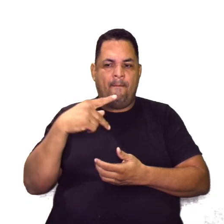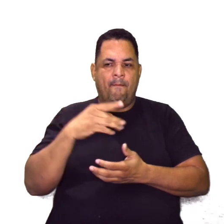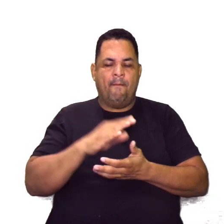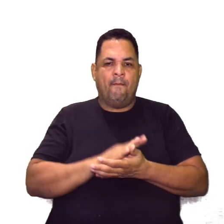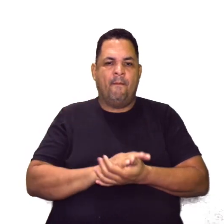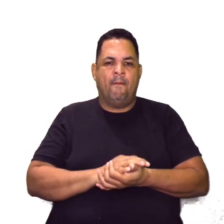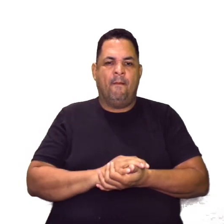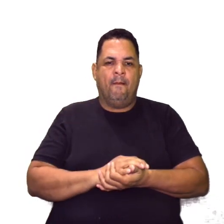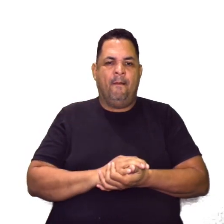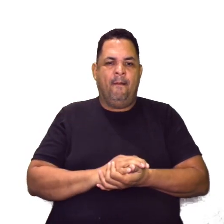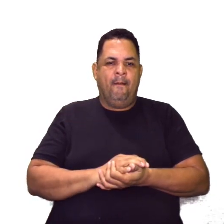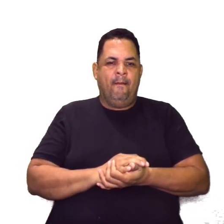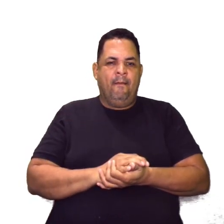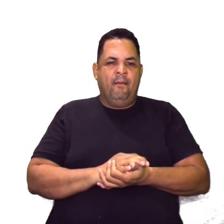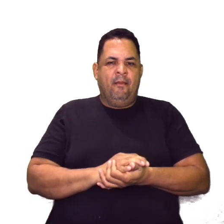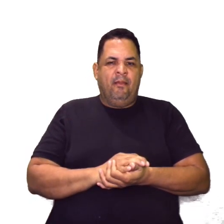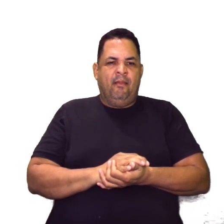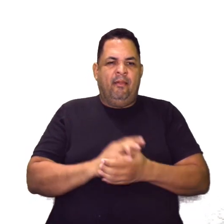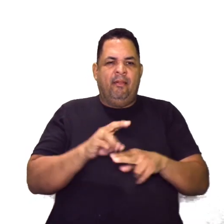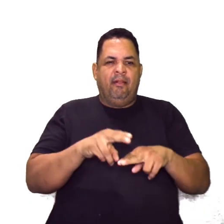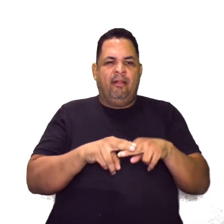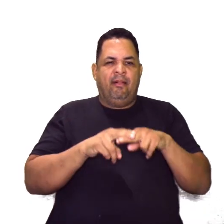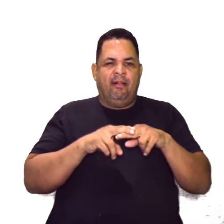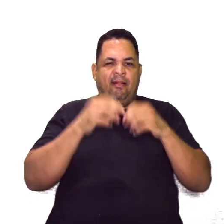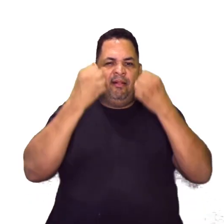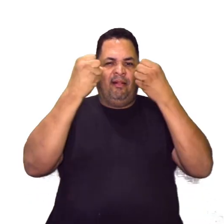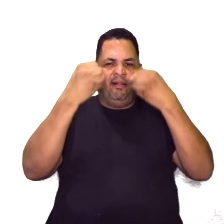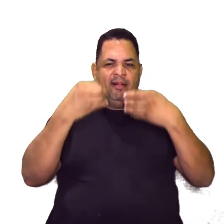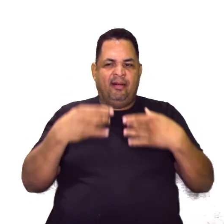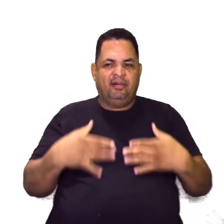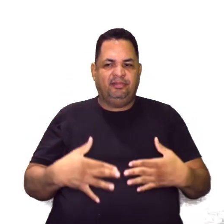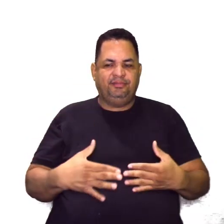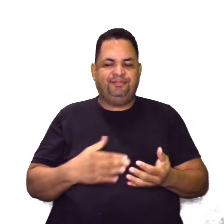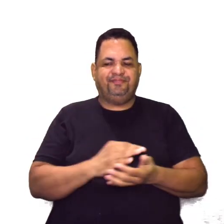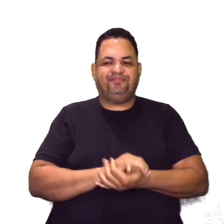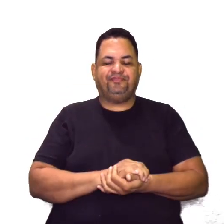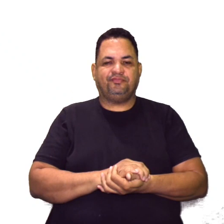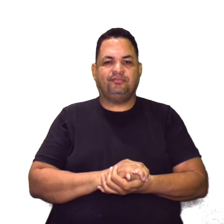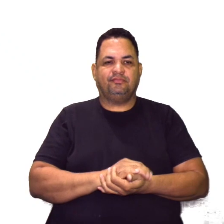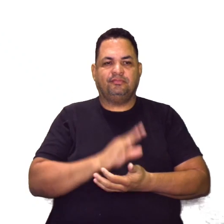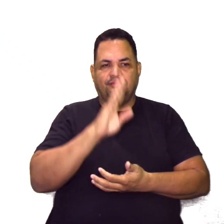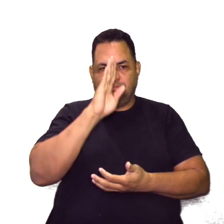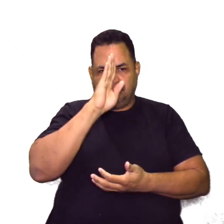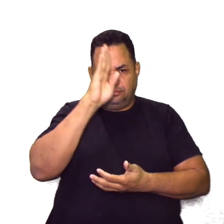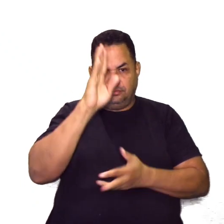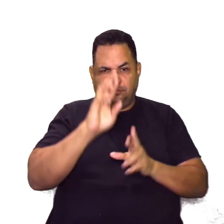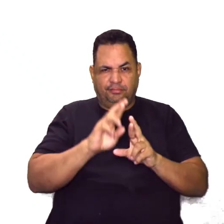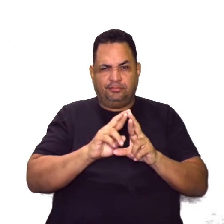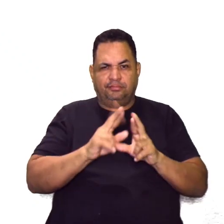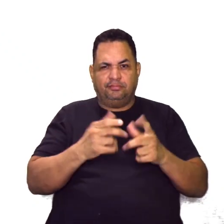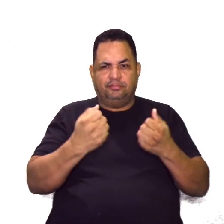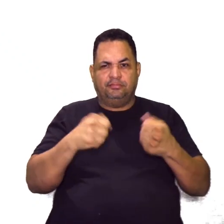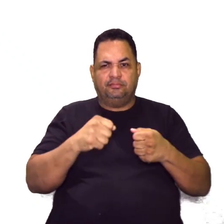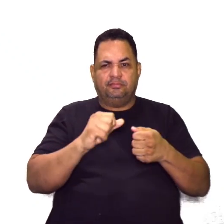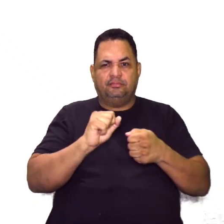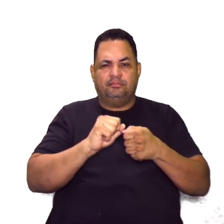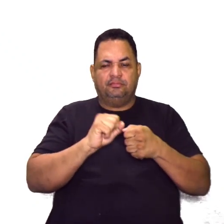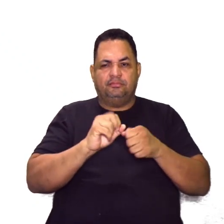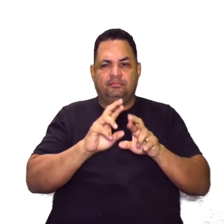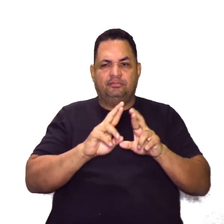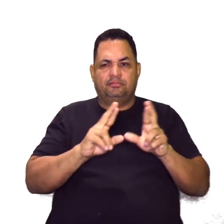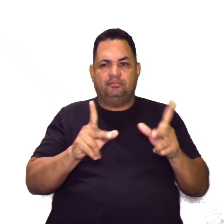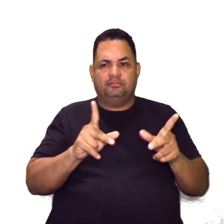ou subnível F. Por isso o comentário é que a principal diferença que permite fazer